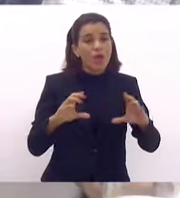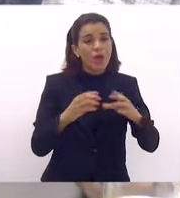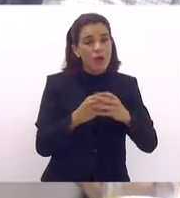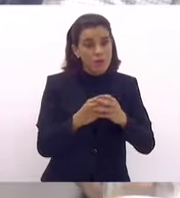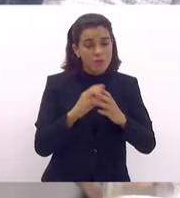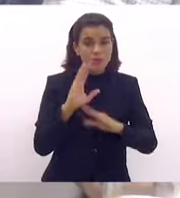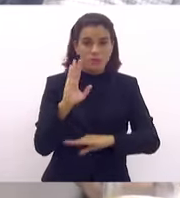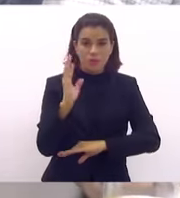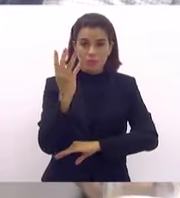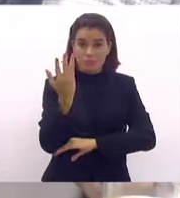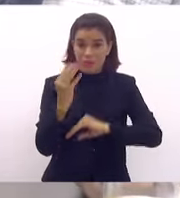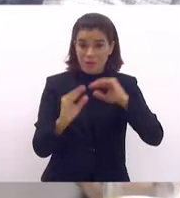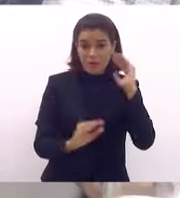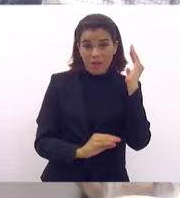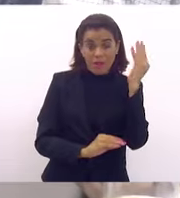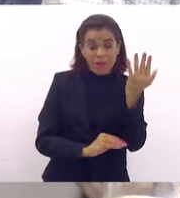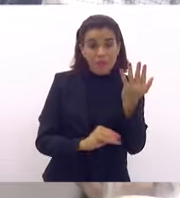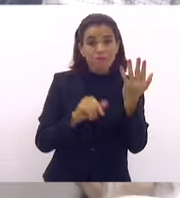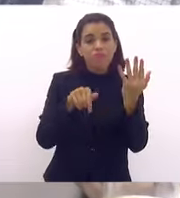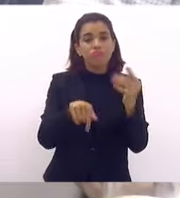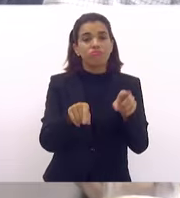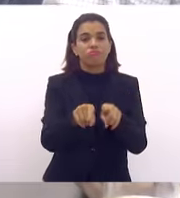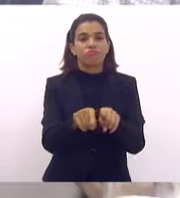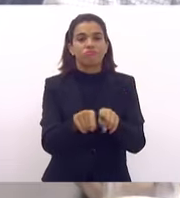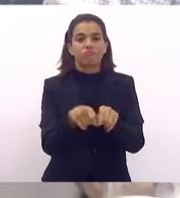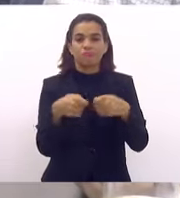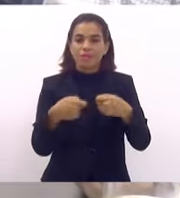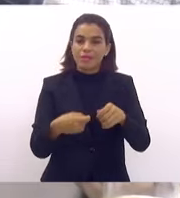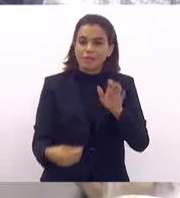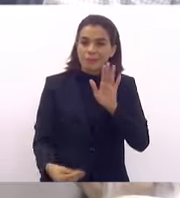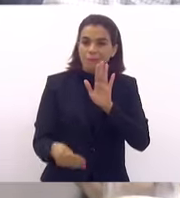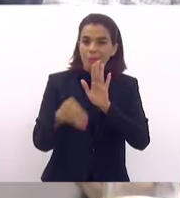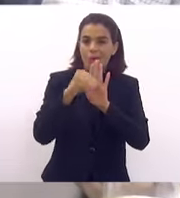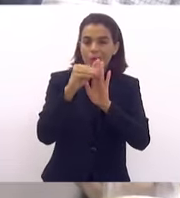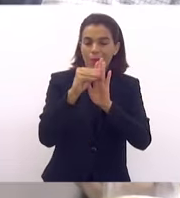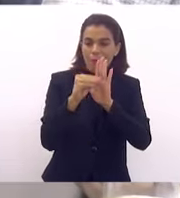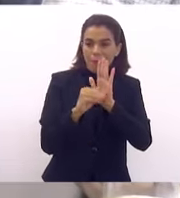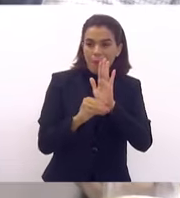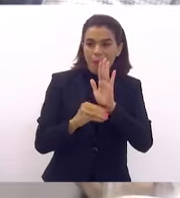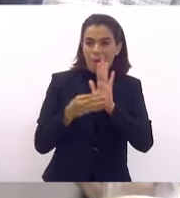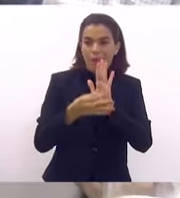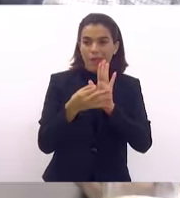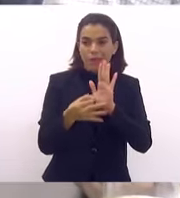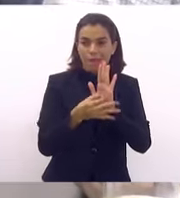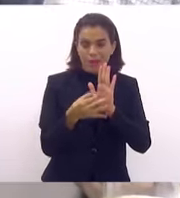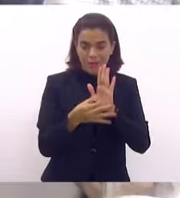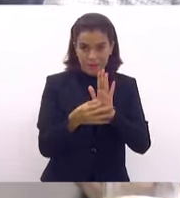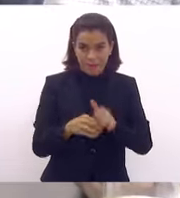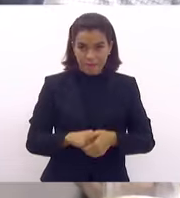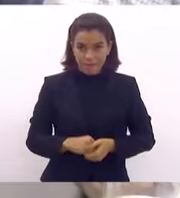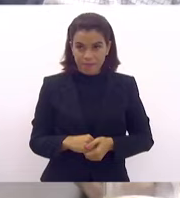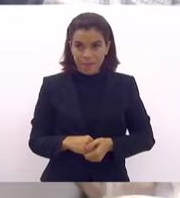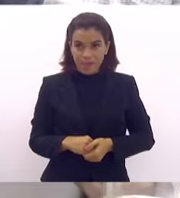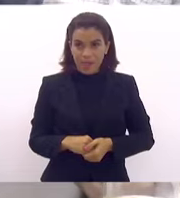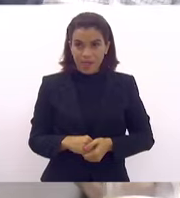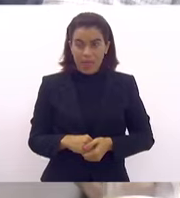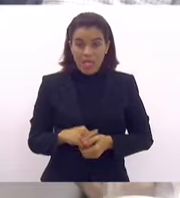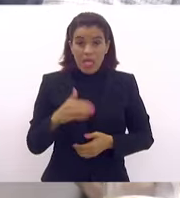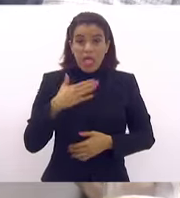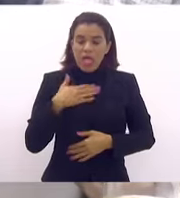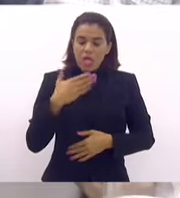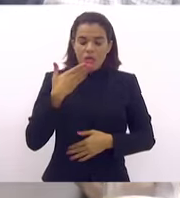para a Comissão de Meio Ambiente, que também tem que dar parecer sobre as emendas de plenário. Então, eu